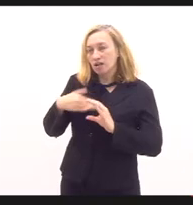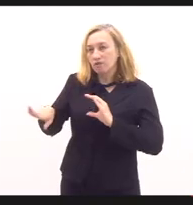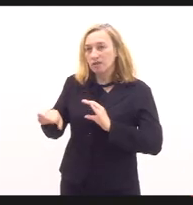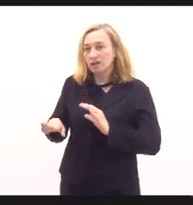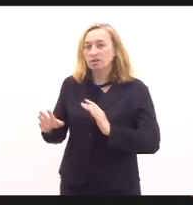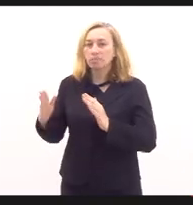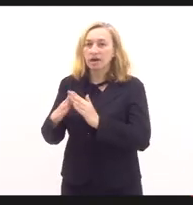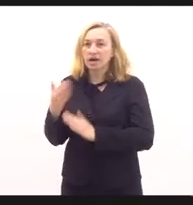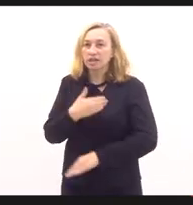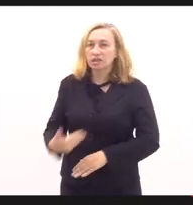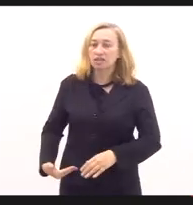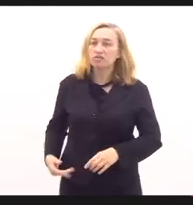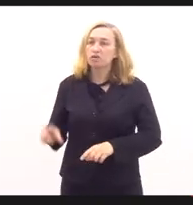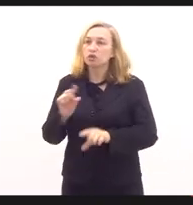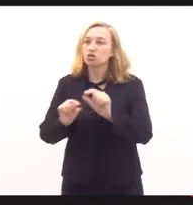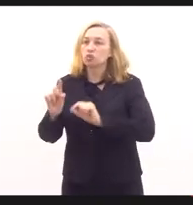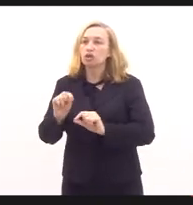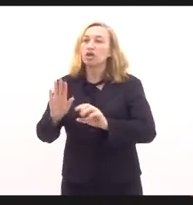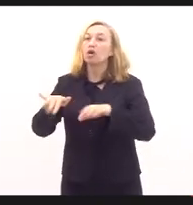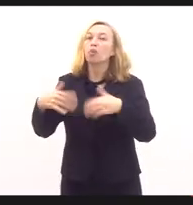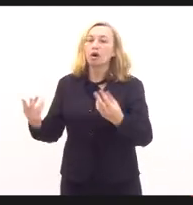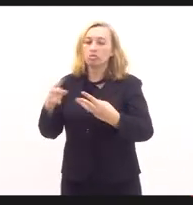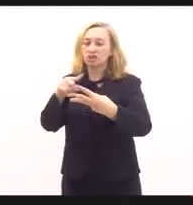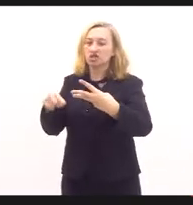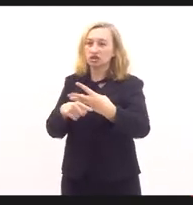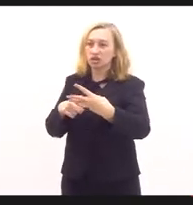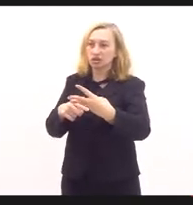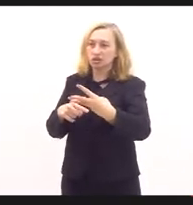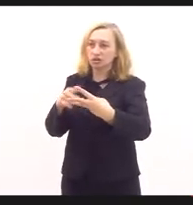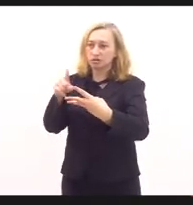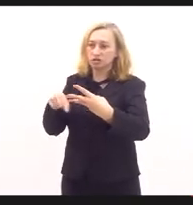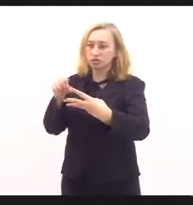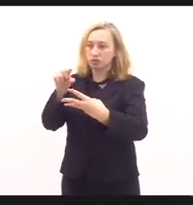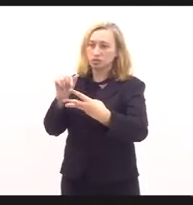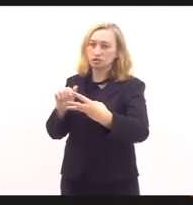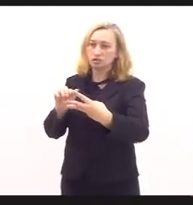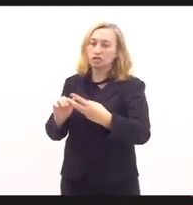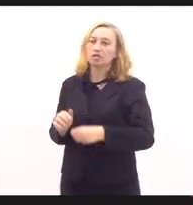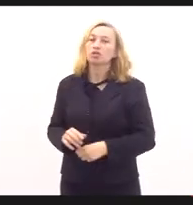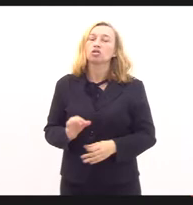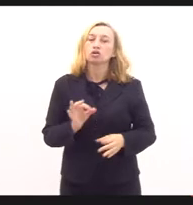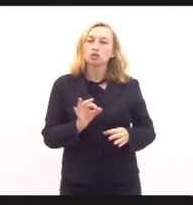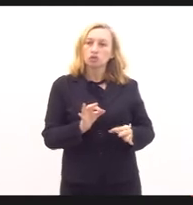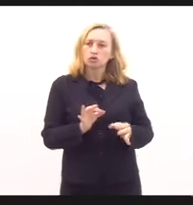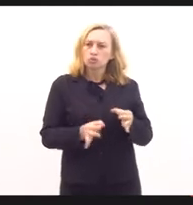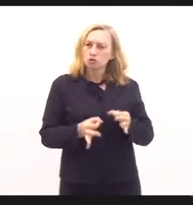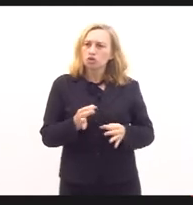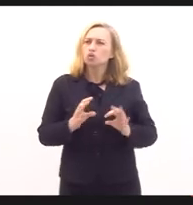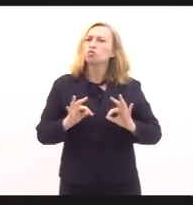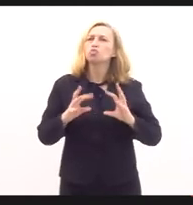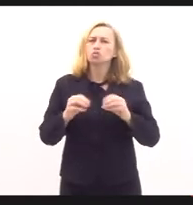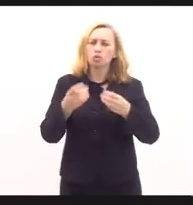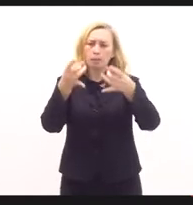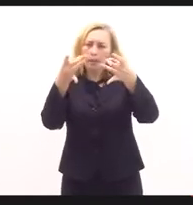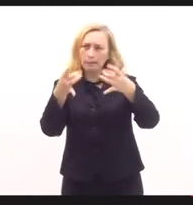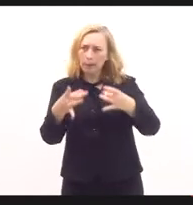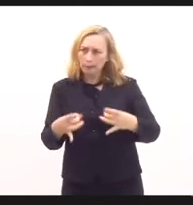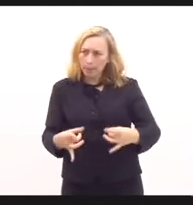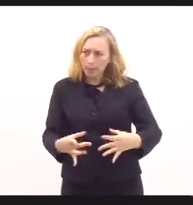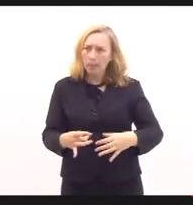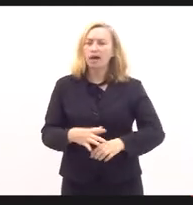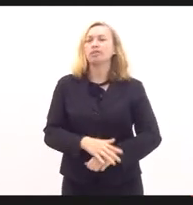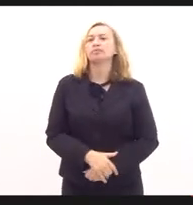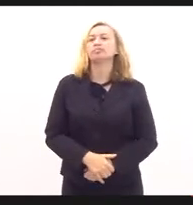quiser, escolher outra também, mas a gente viu essas 3. Justificado e tal, tudo com